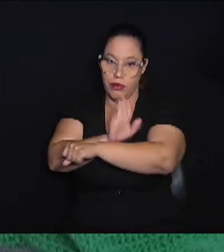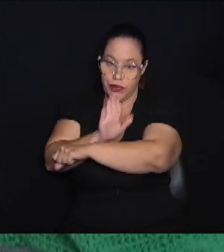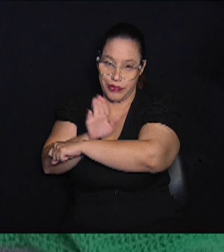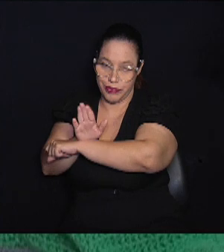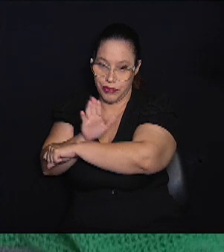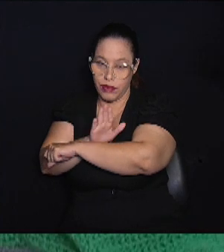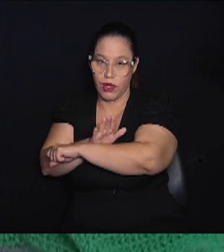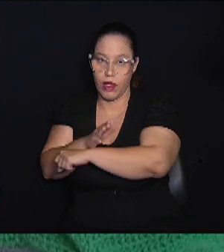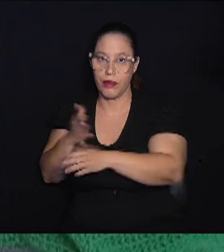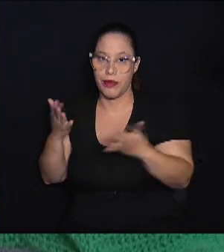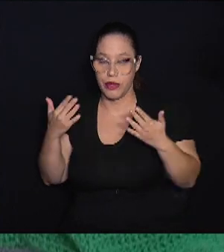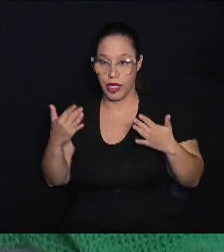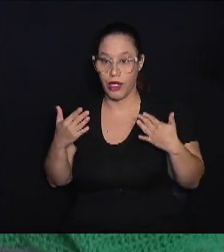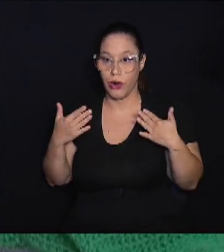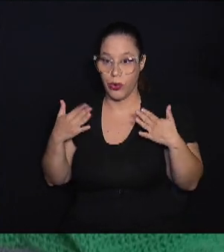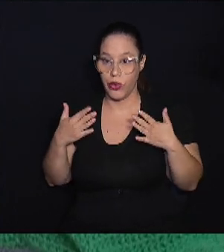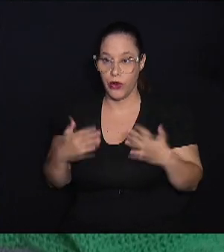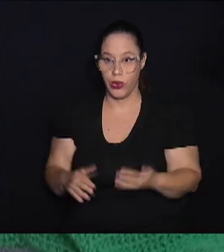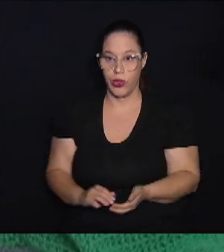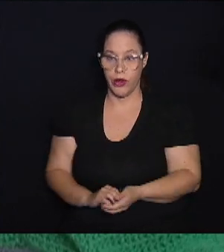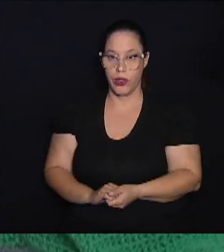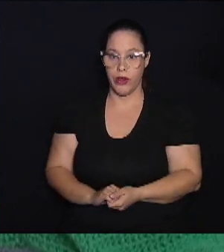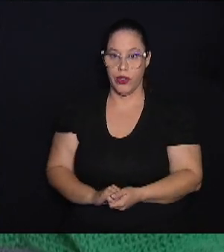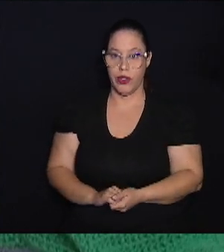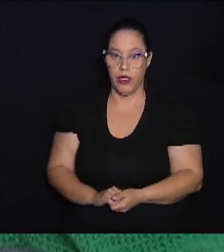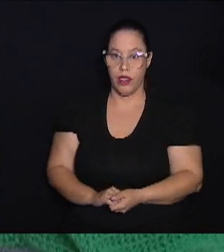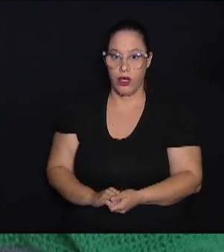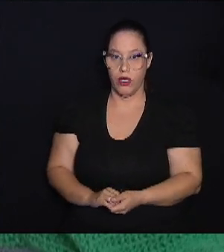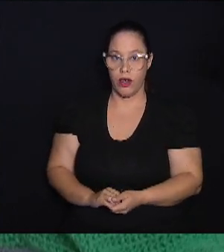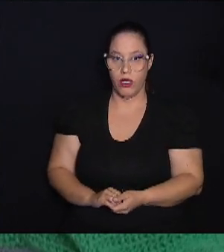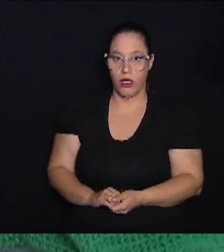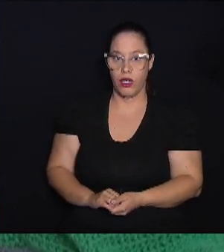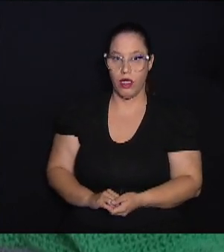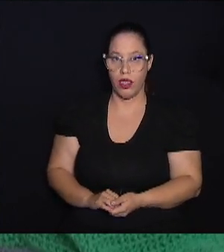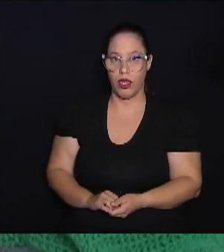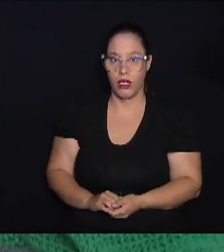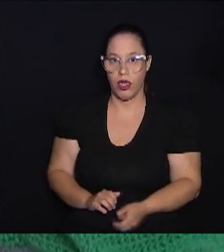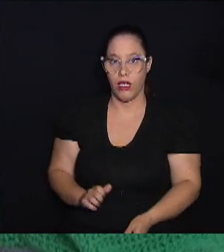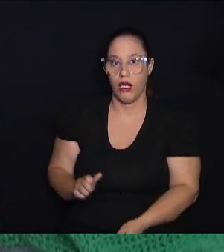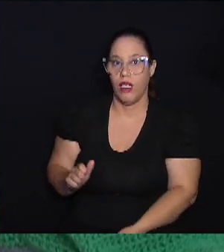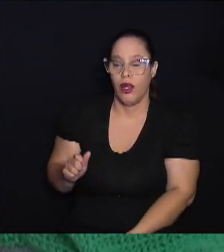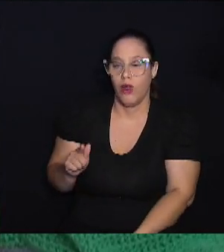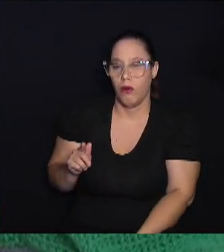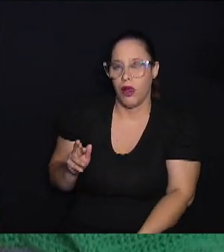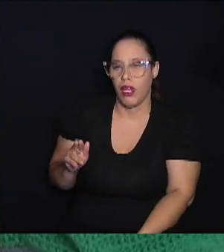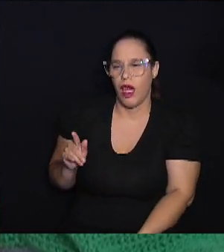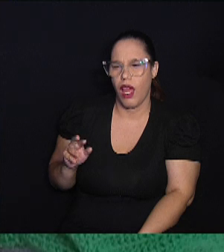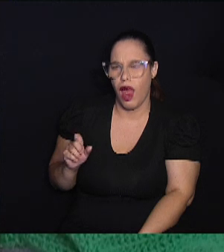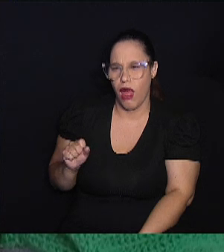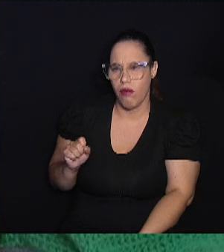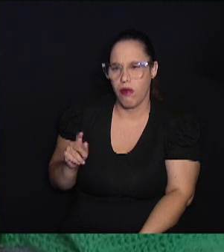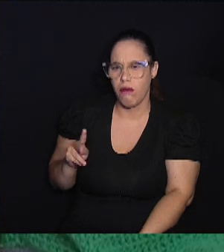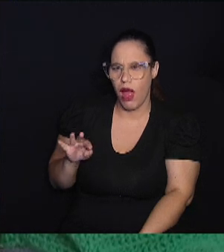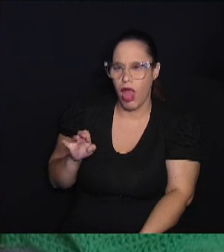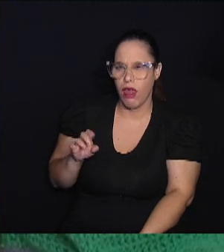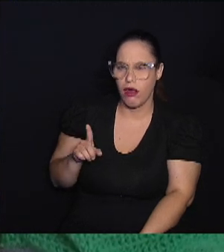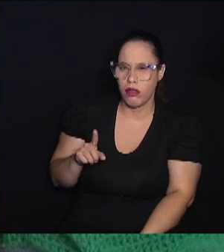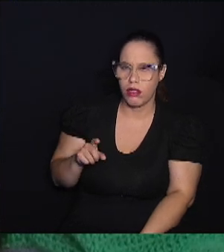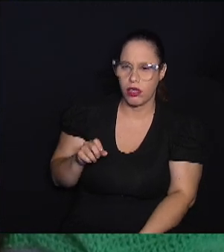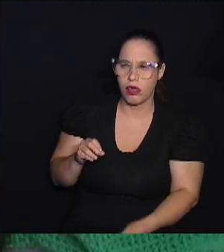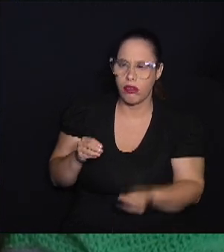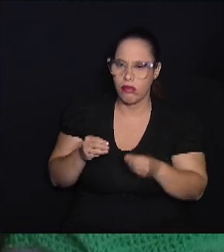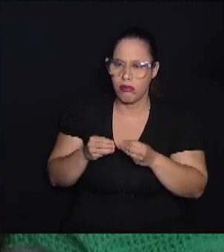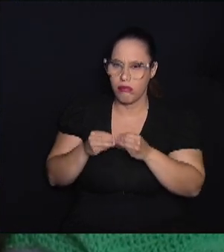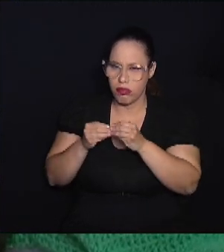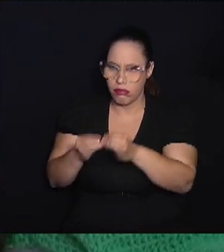parte de calor. De repente, uma garrafa PET com uma aguinha morna, você acha que ajuda? Tem alguns até para vender em